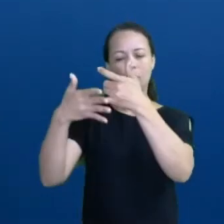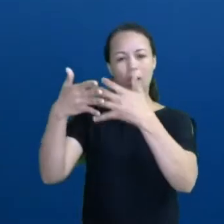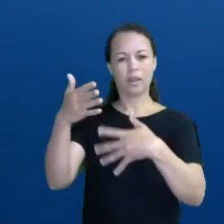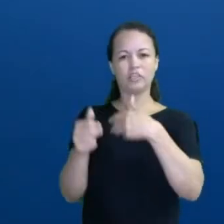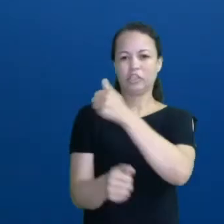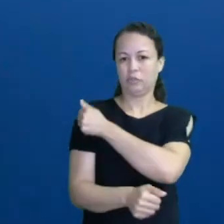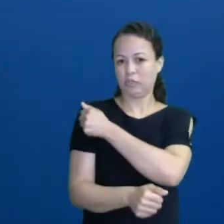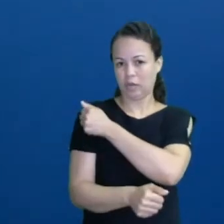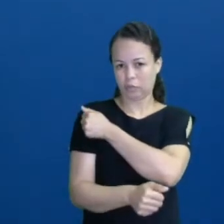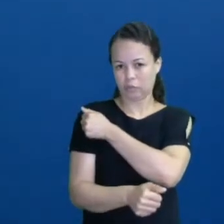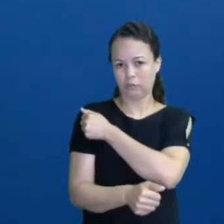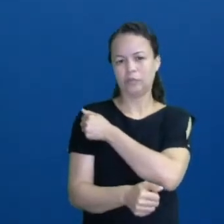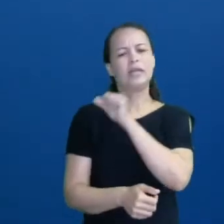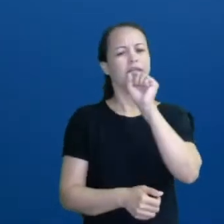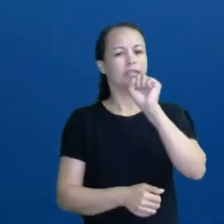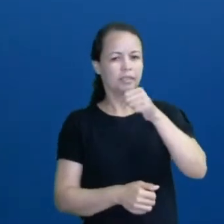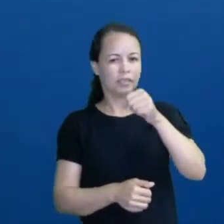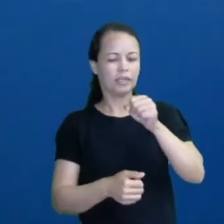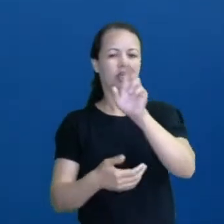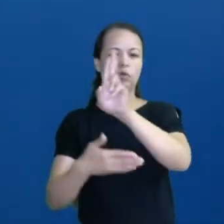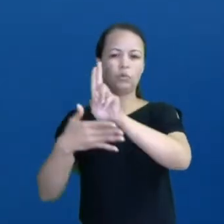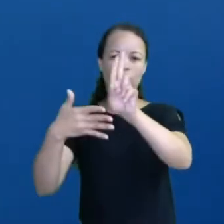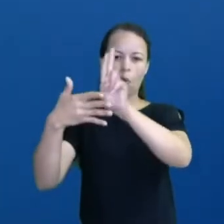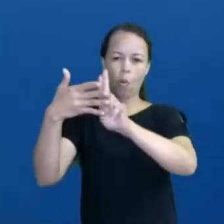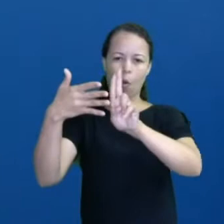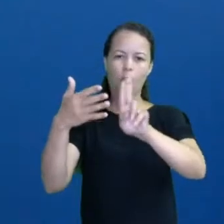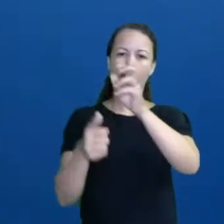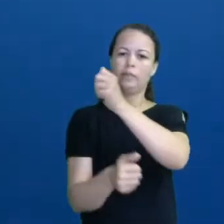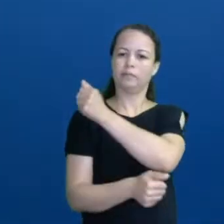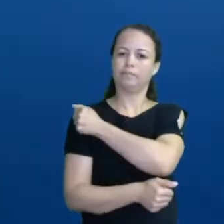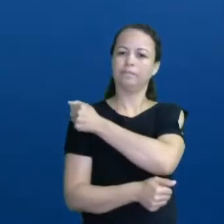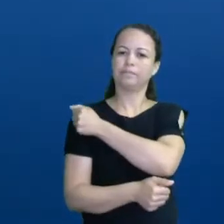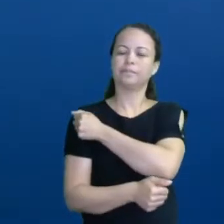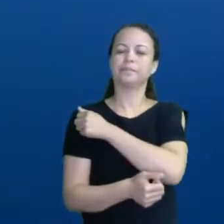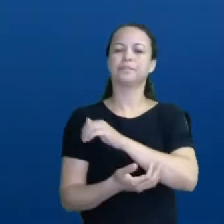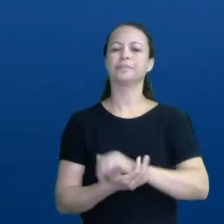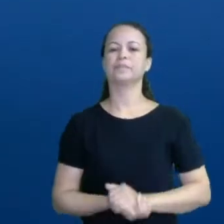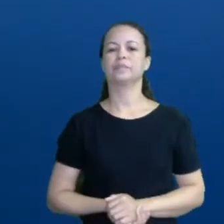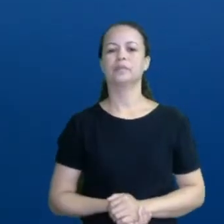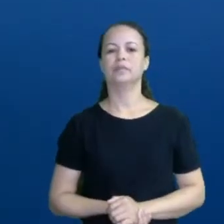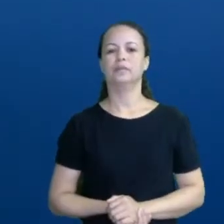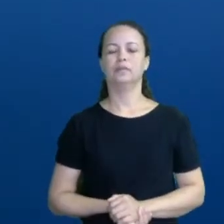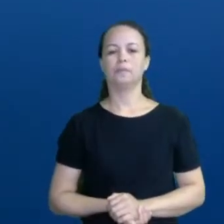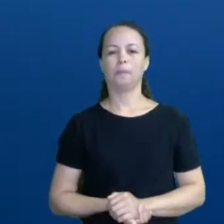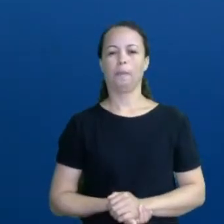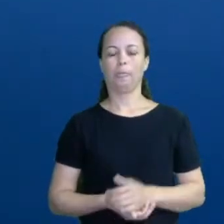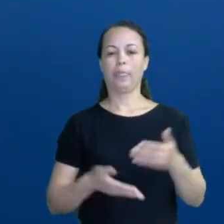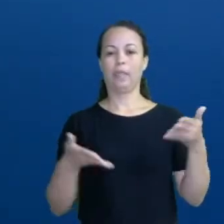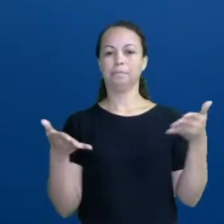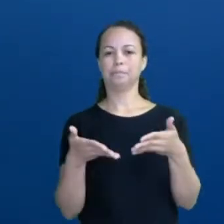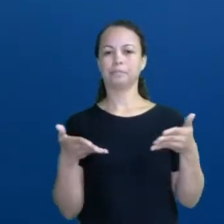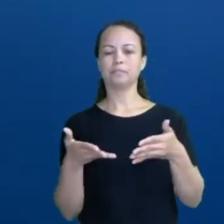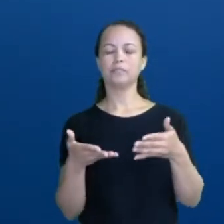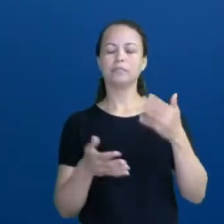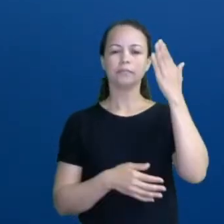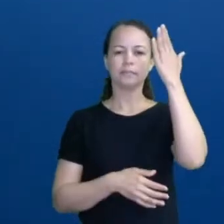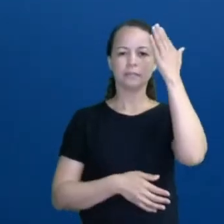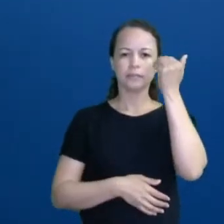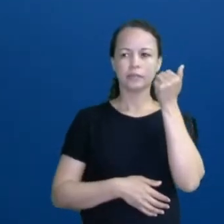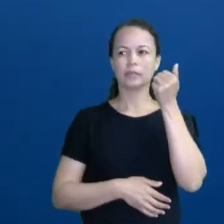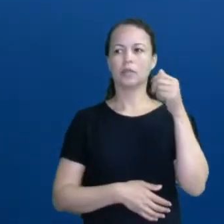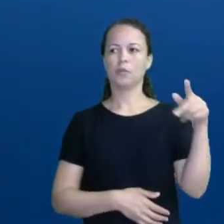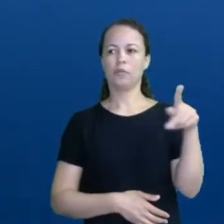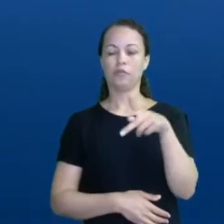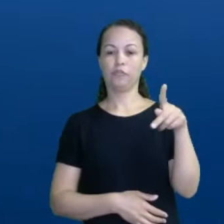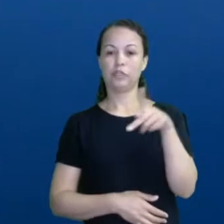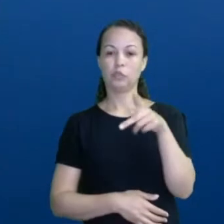Sim, é a lista do nome dos alunos. Agora, a gente sabe que o professor João,